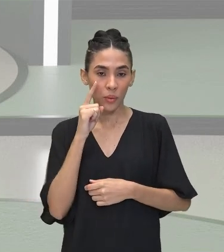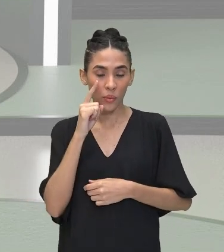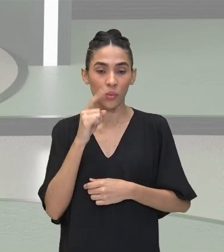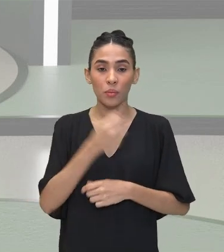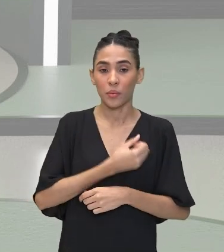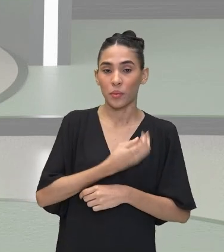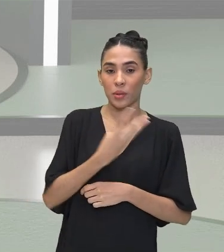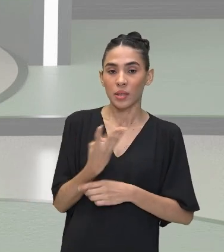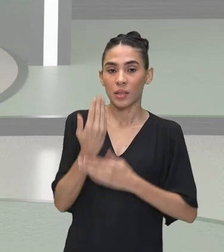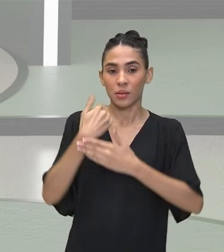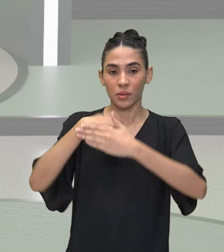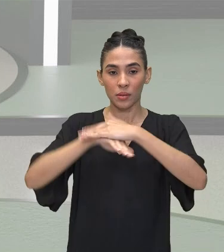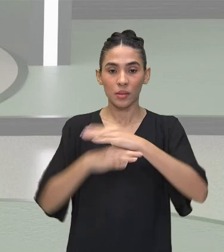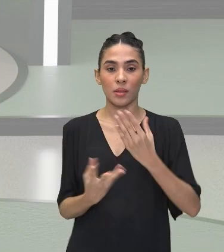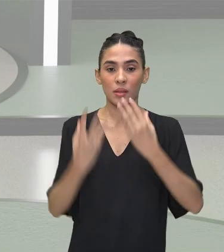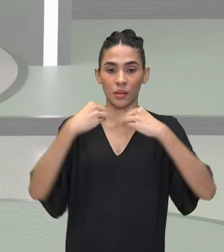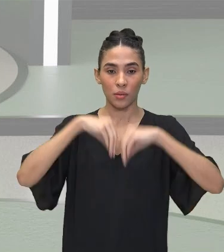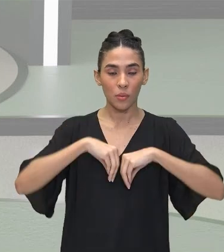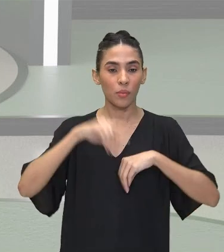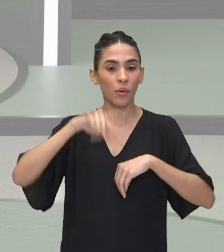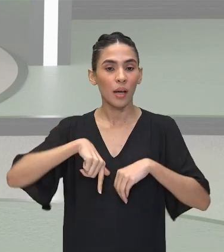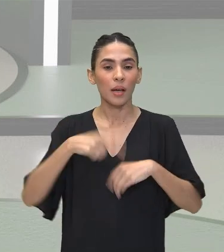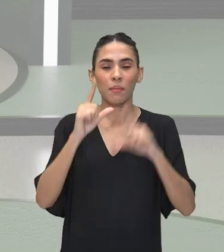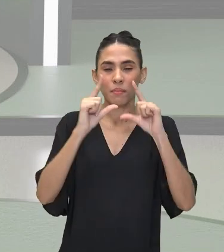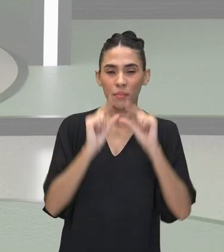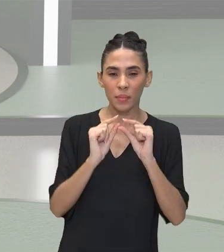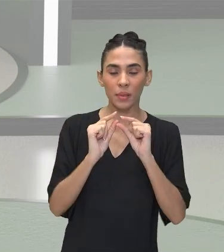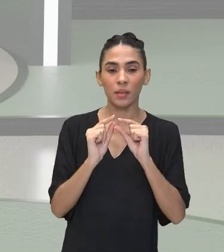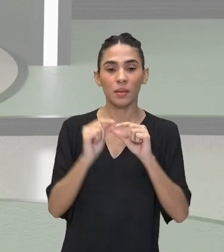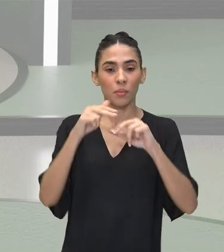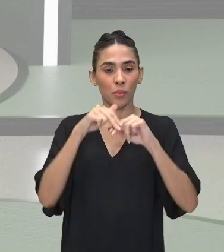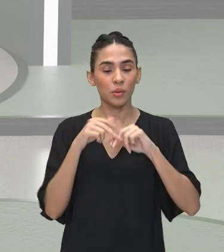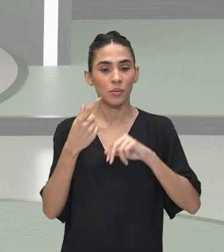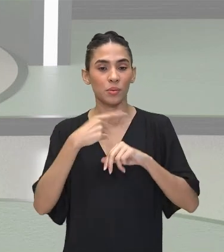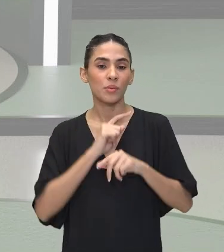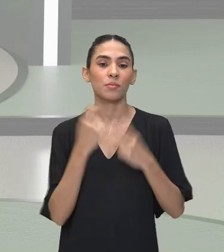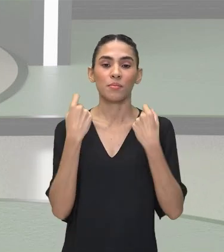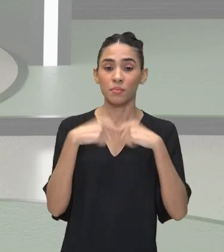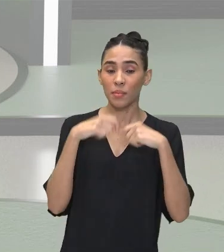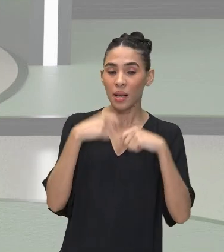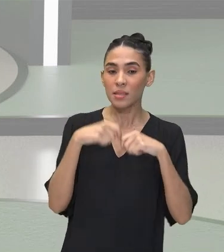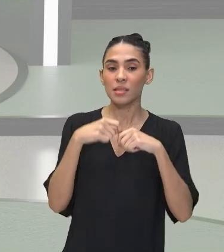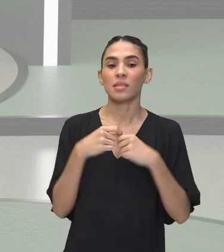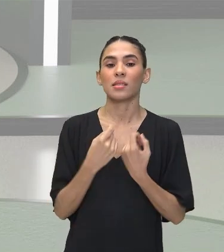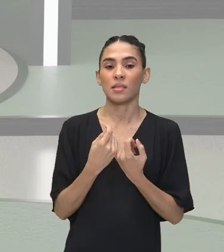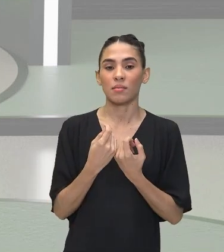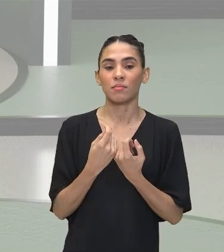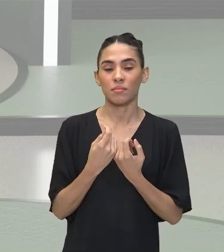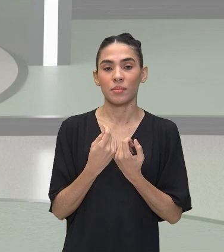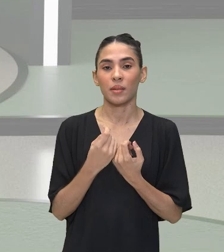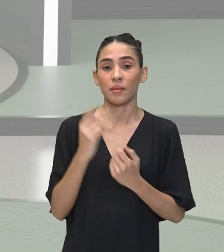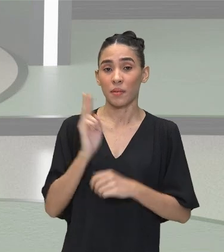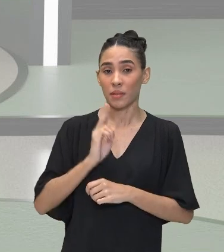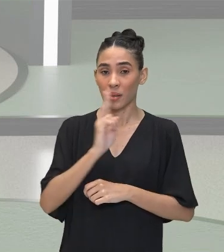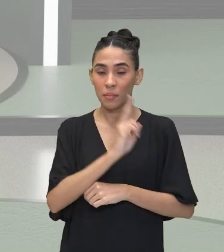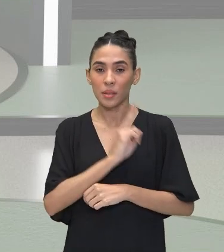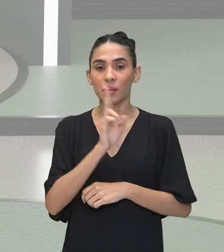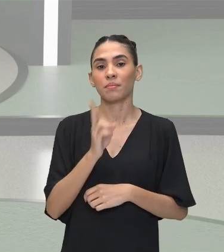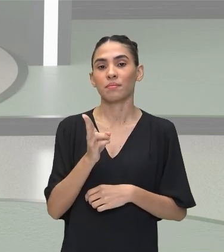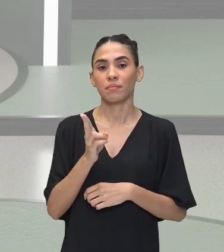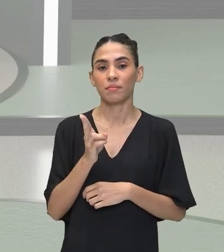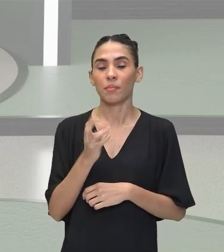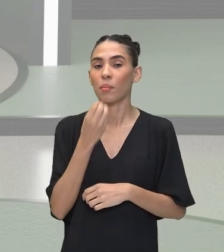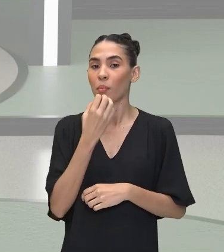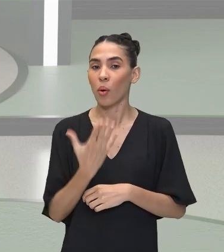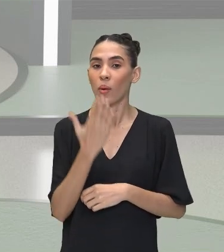quantidades armazenadas no corpo são normalmente pequenas, é por isso que a gente precisa absorver as vitaminas através de uma